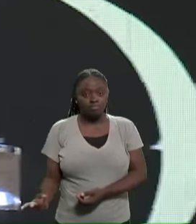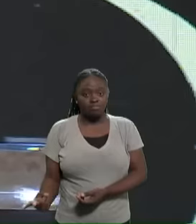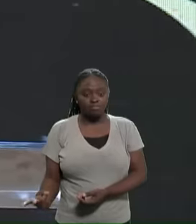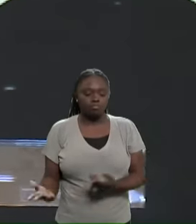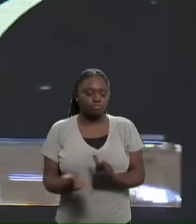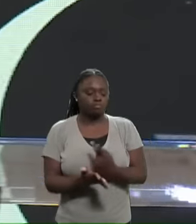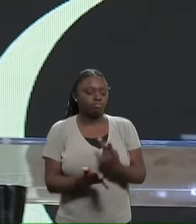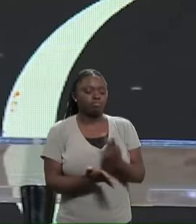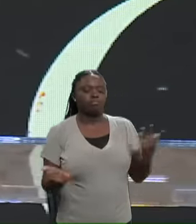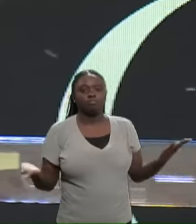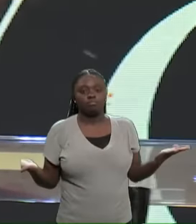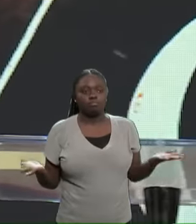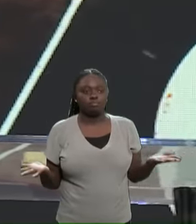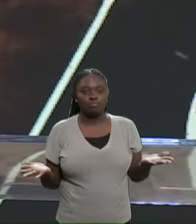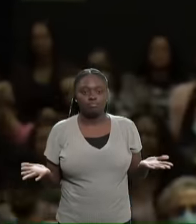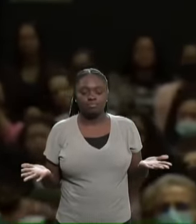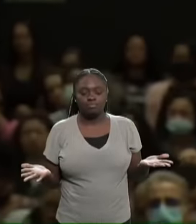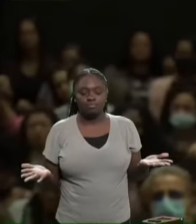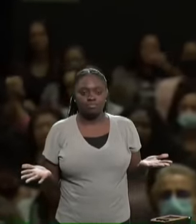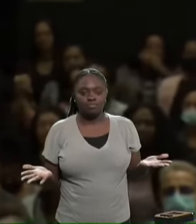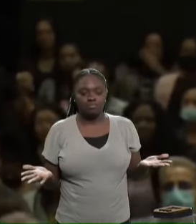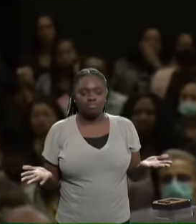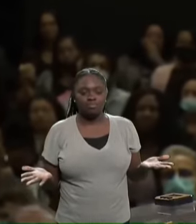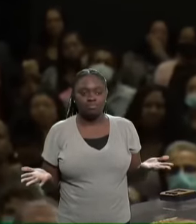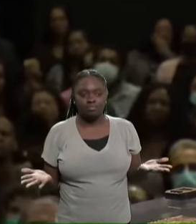Algo está errado.